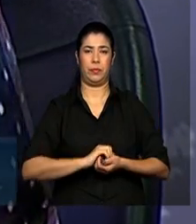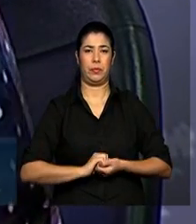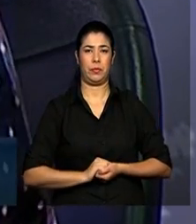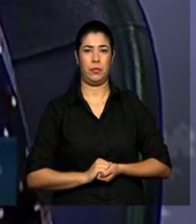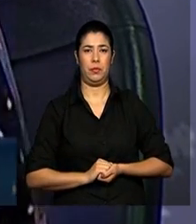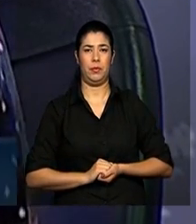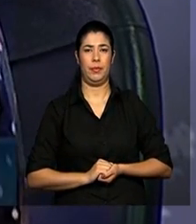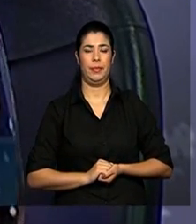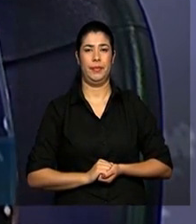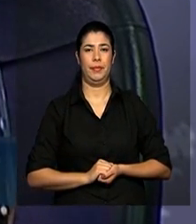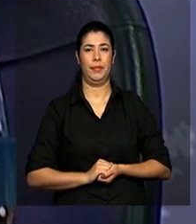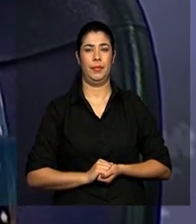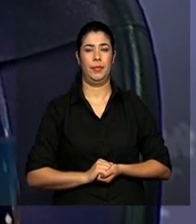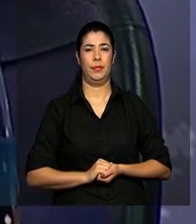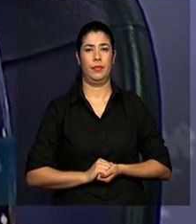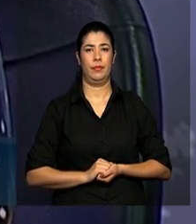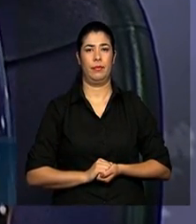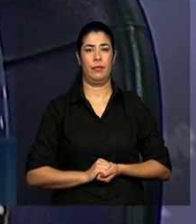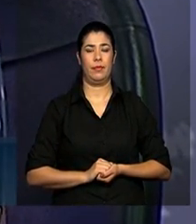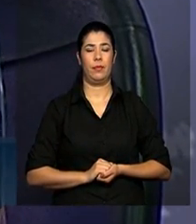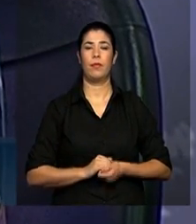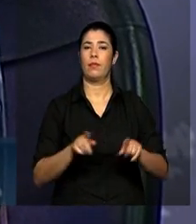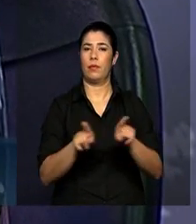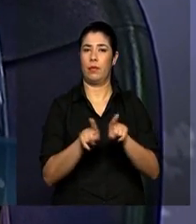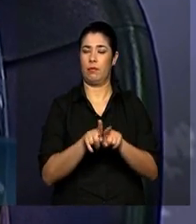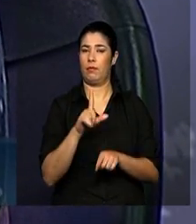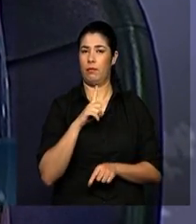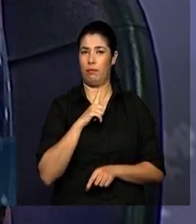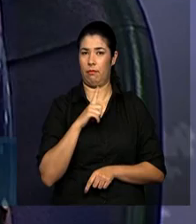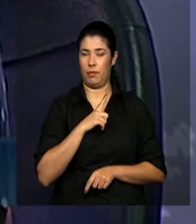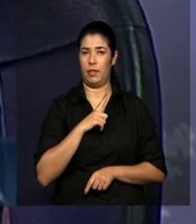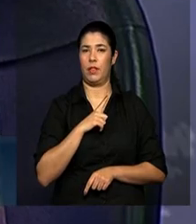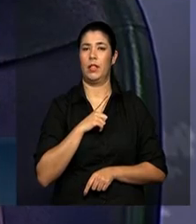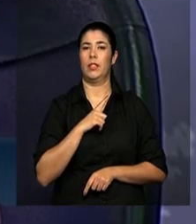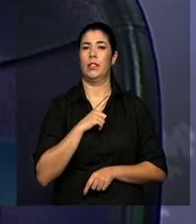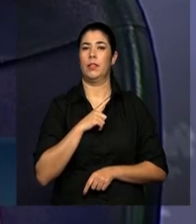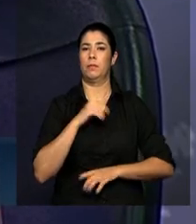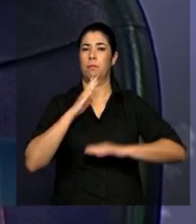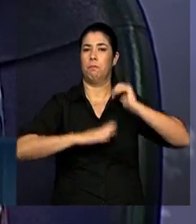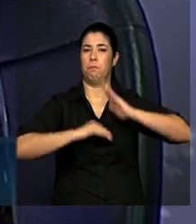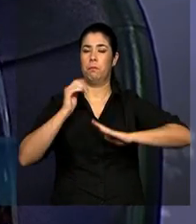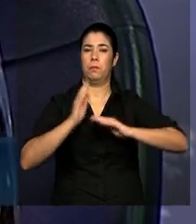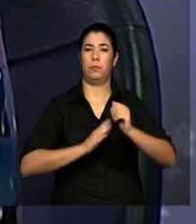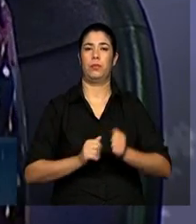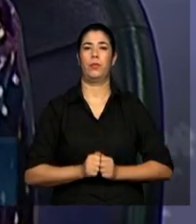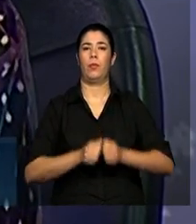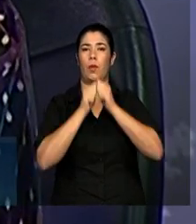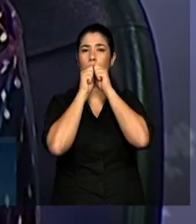Temos campanhas